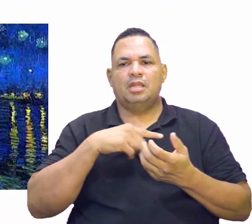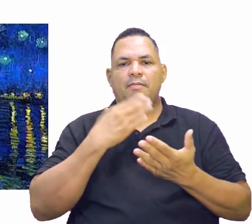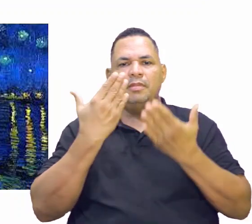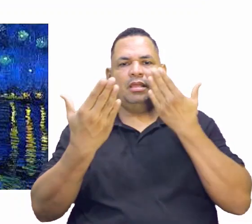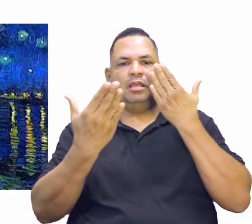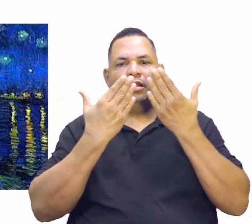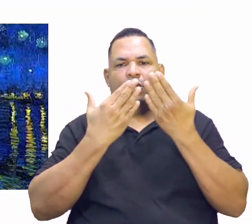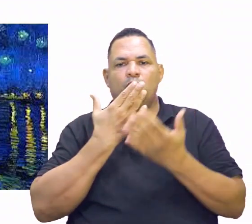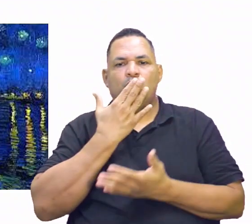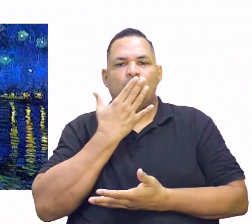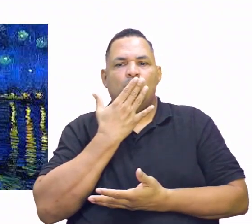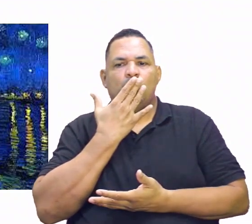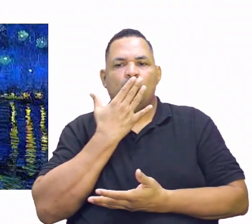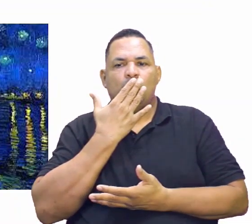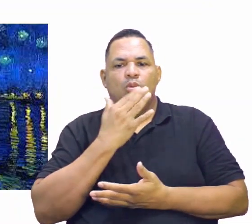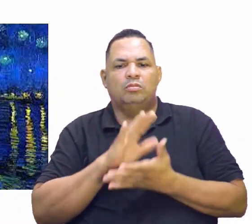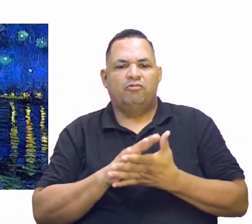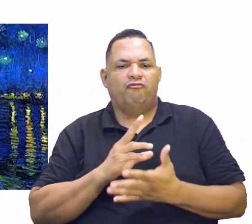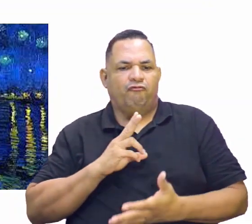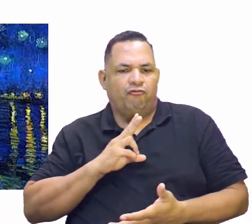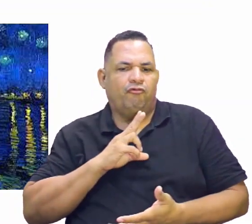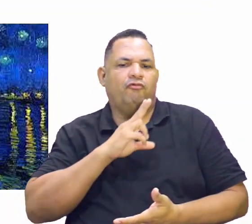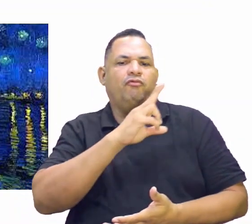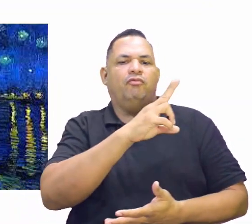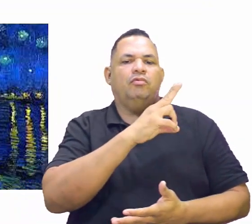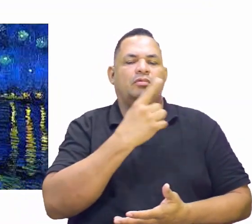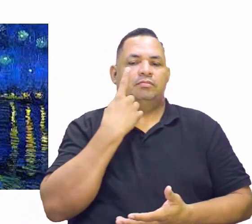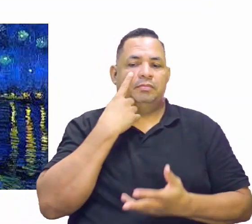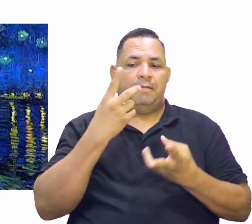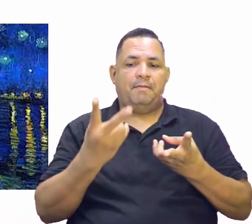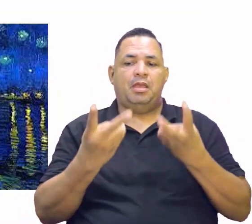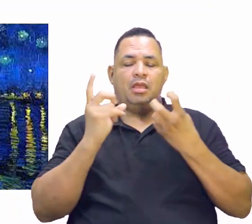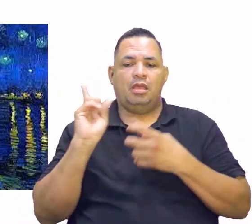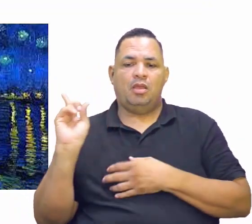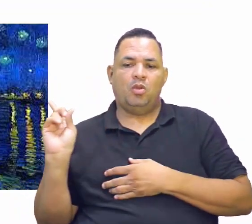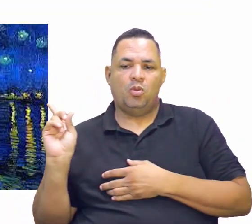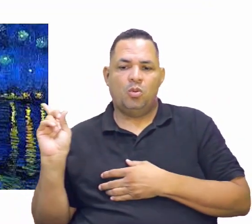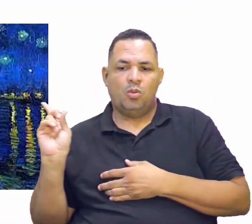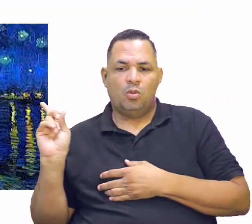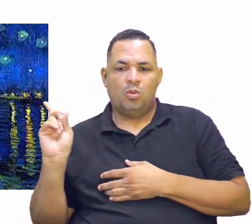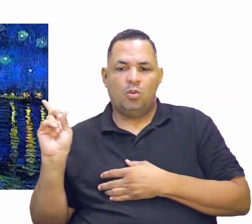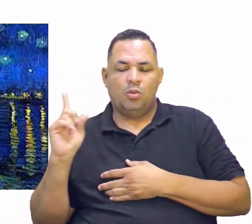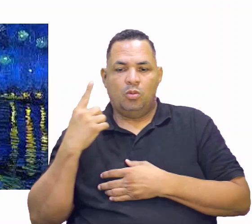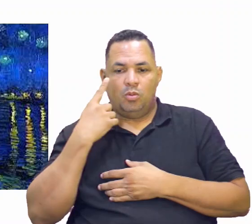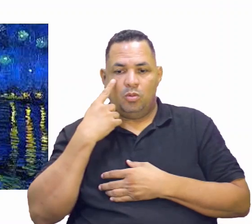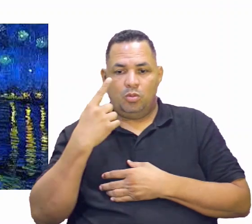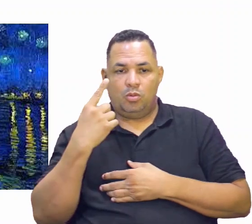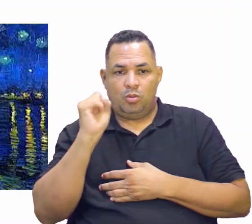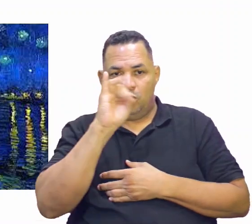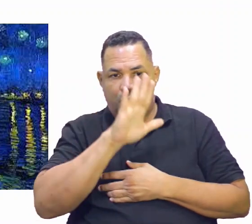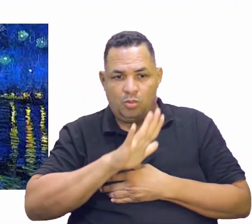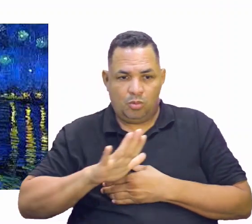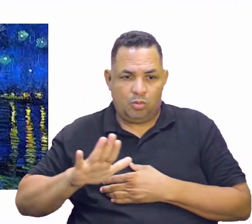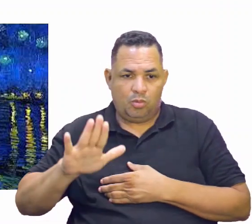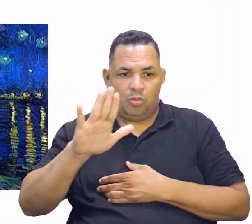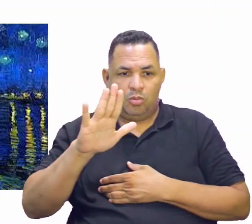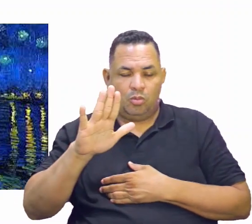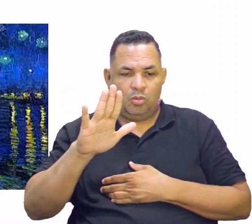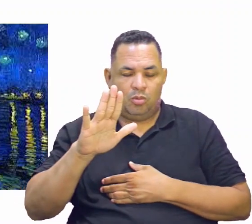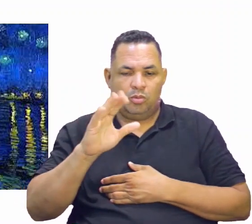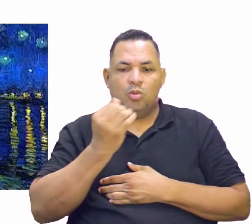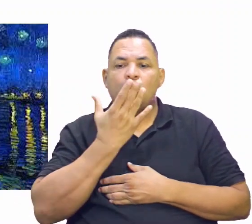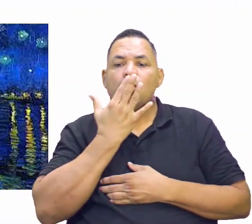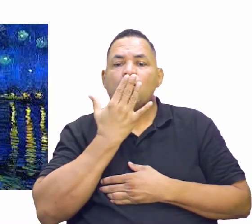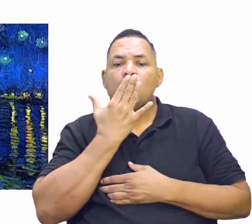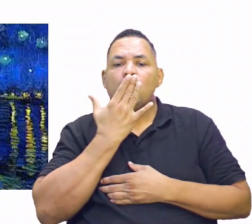cores resplandecentes e vibrantes, como dá para a gente perceber aqui. Observem essas imagens e as